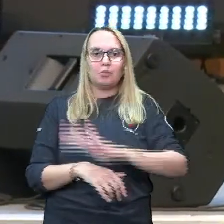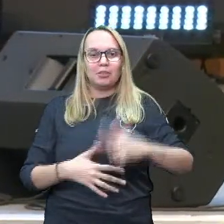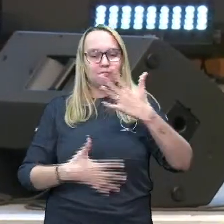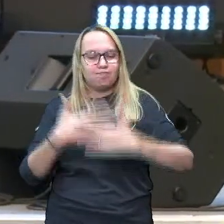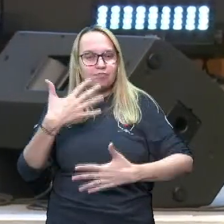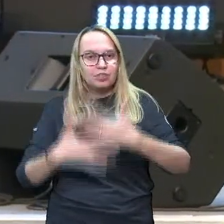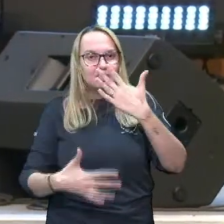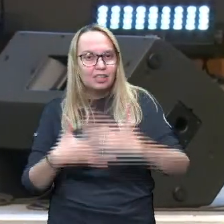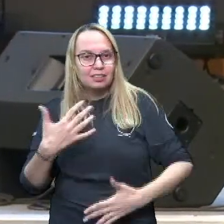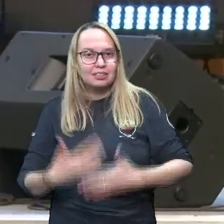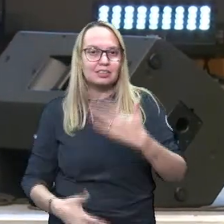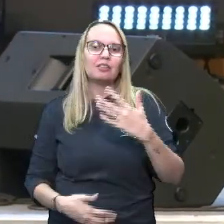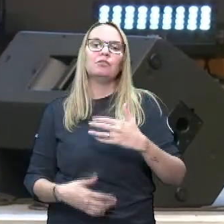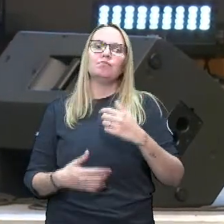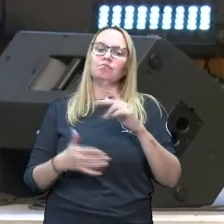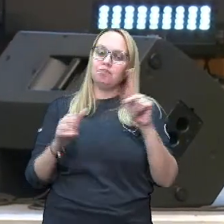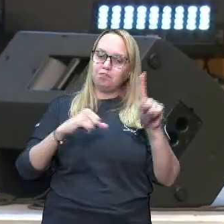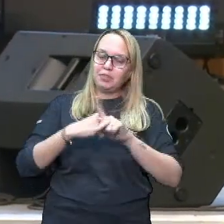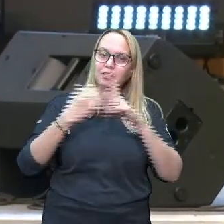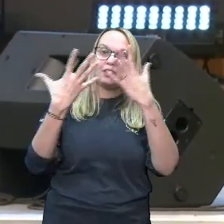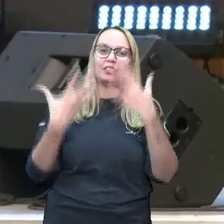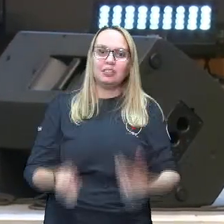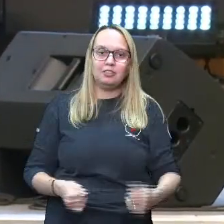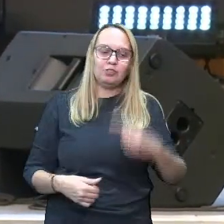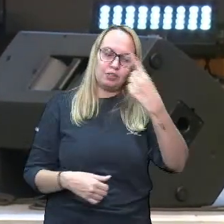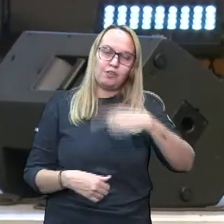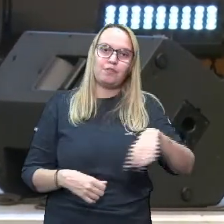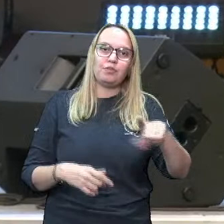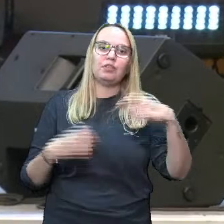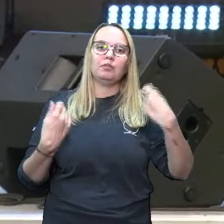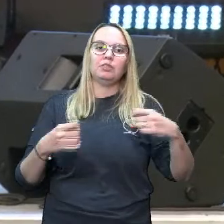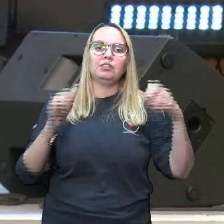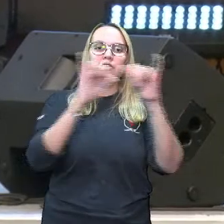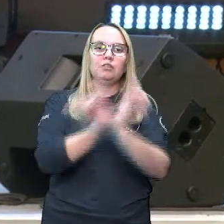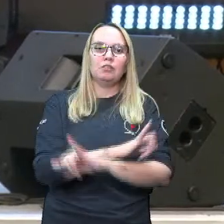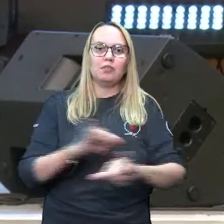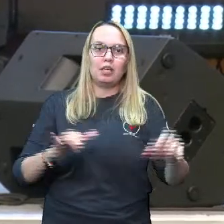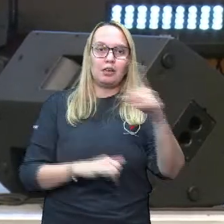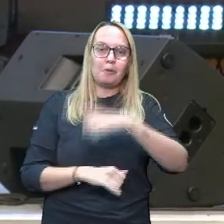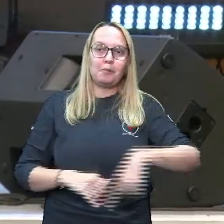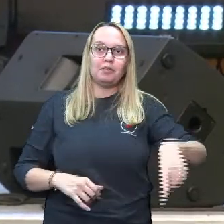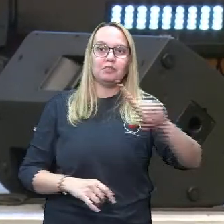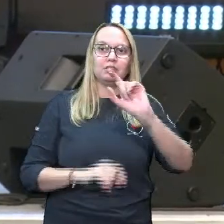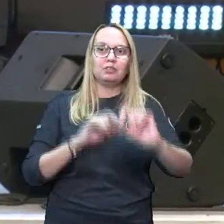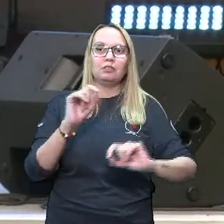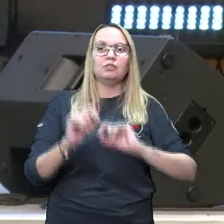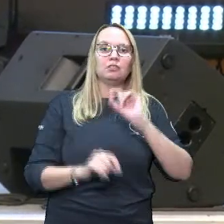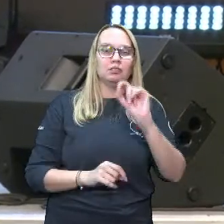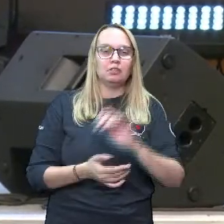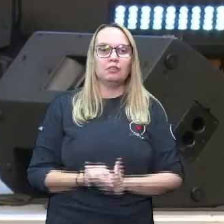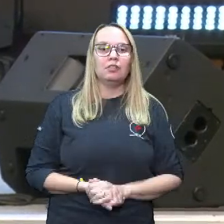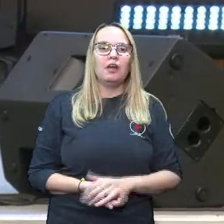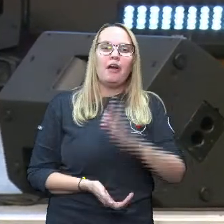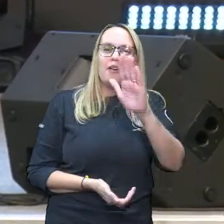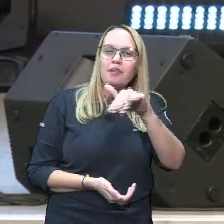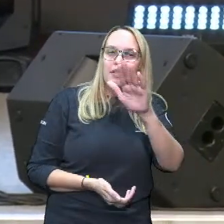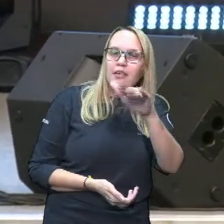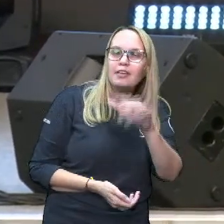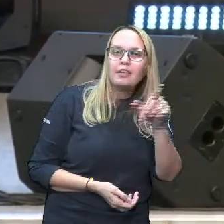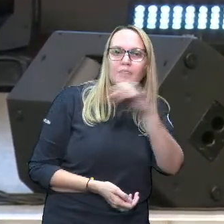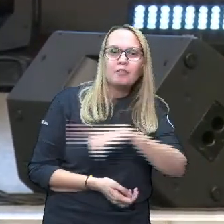meio da situação terrível. Ele pegou a palavra e foi: eu preciso dizer isso aqui para alguém que está aqui hoje. Ei, você não